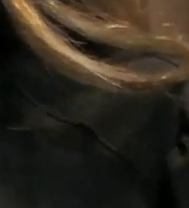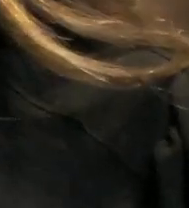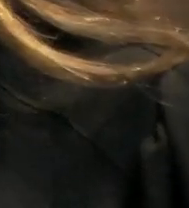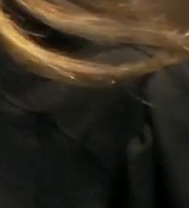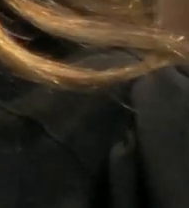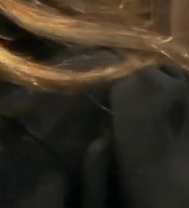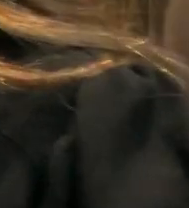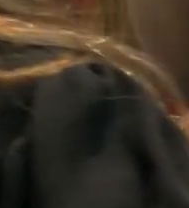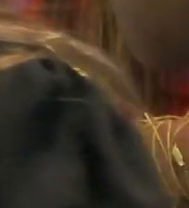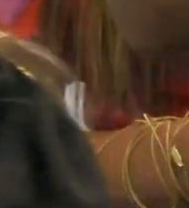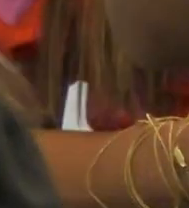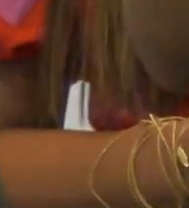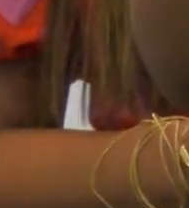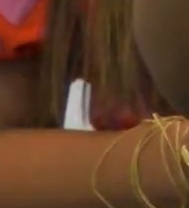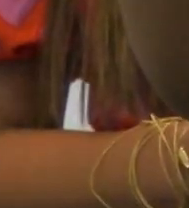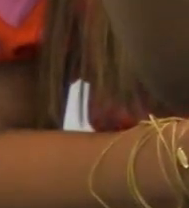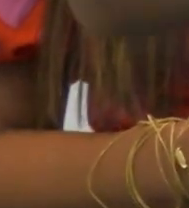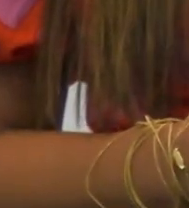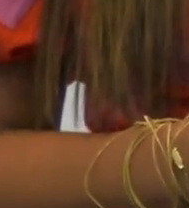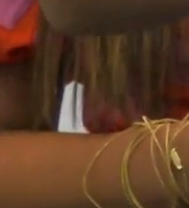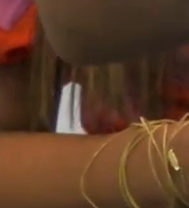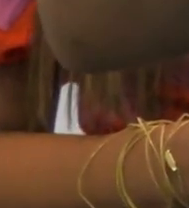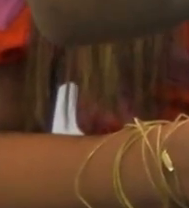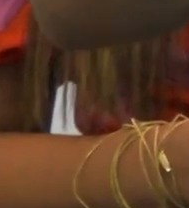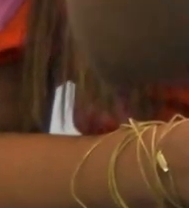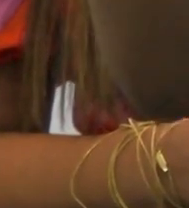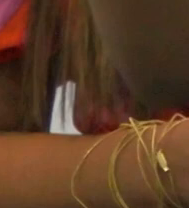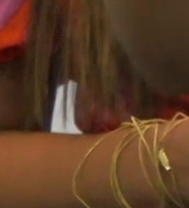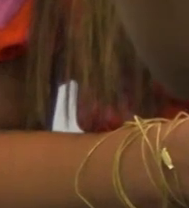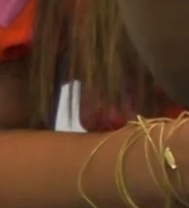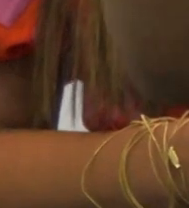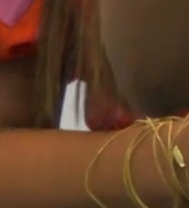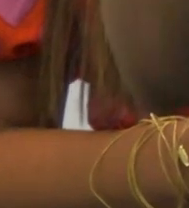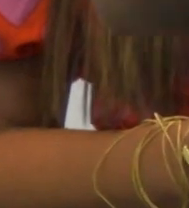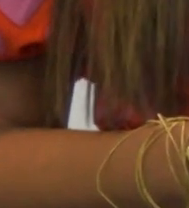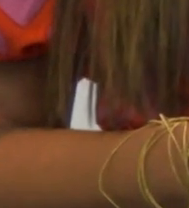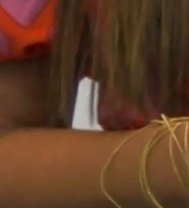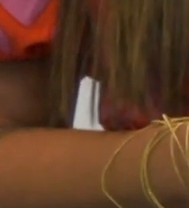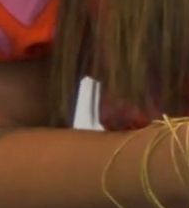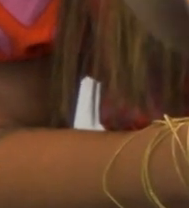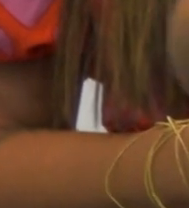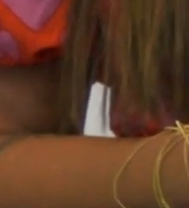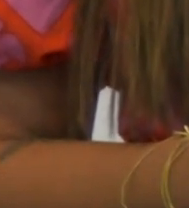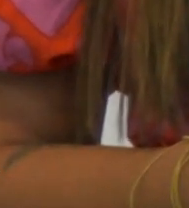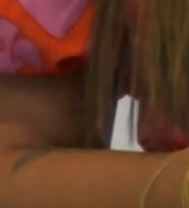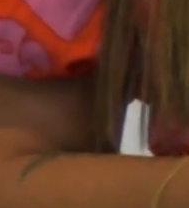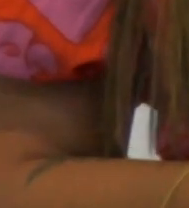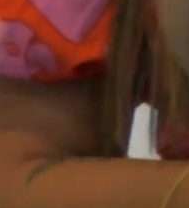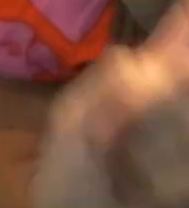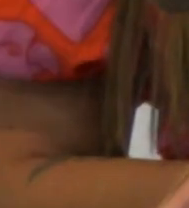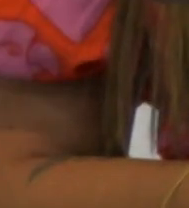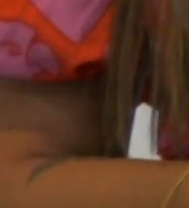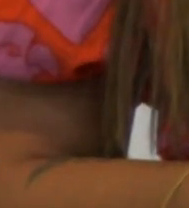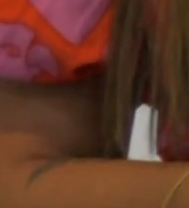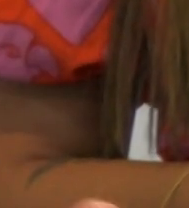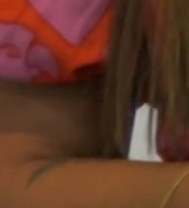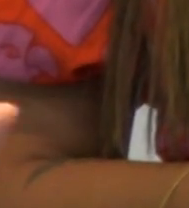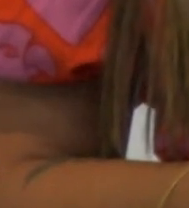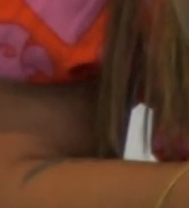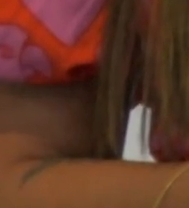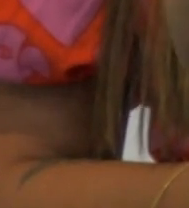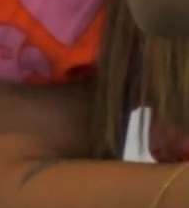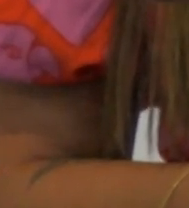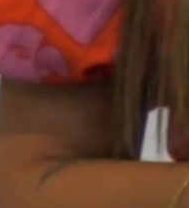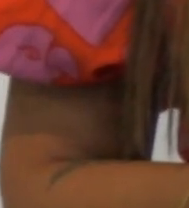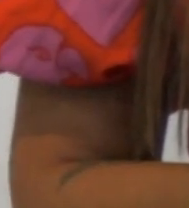irmão mas quando são quatro lá eu sou do interior uma cidade que não tem nemum tratamento ainda gente não